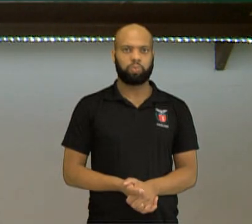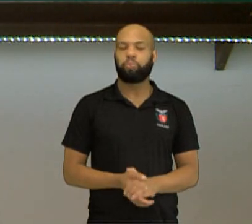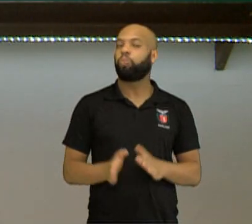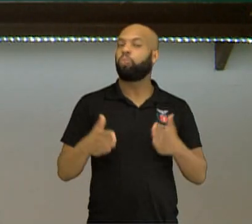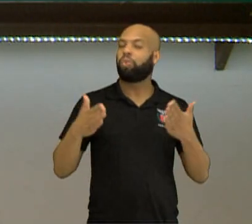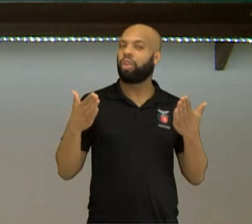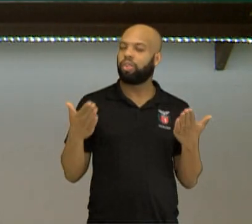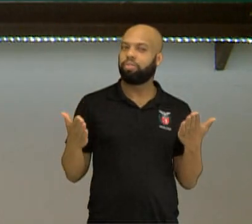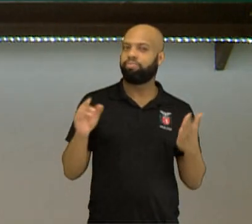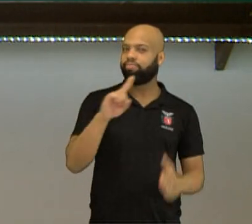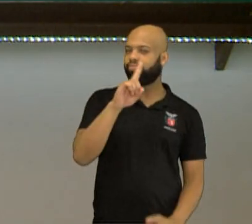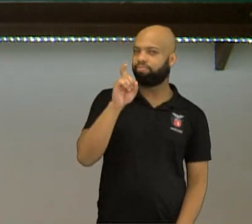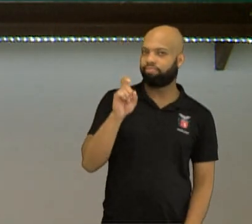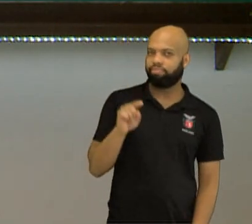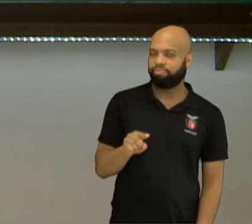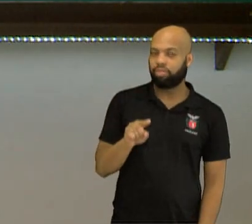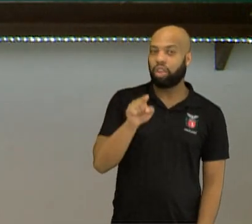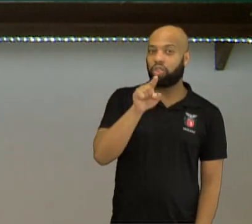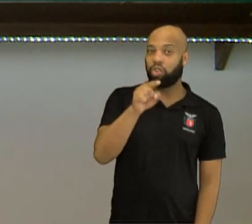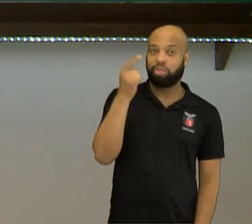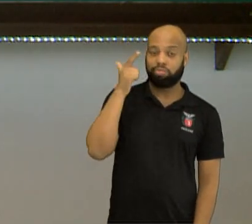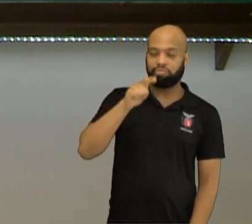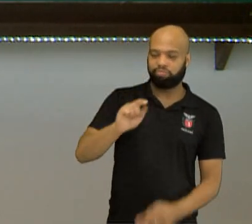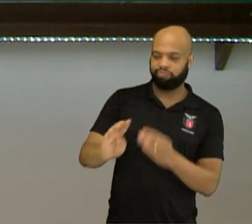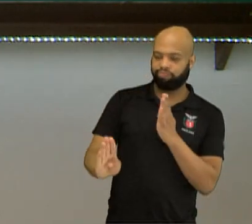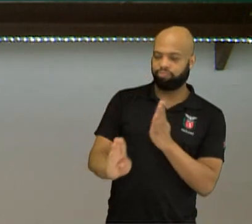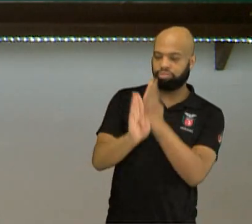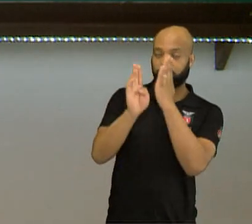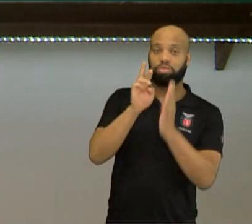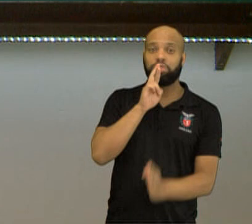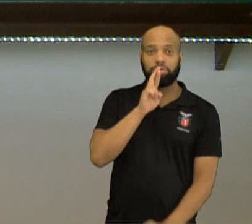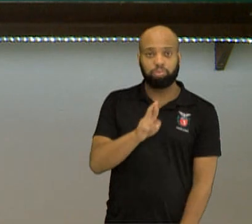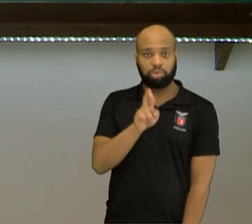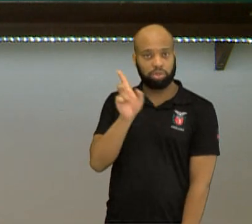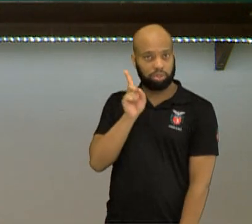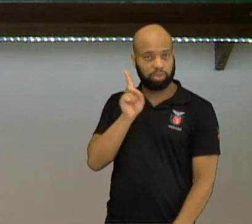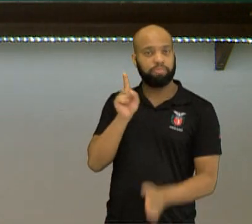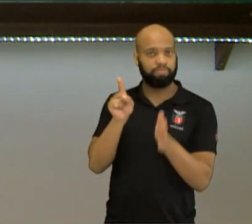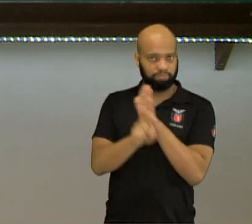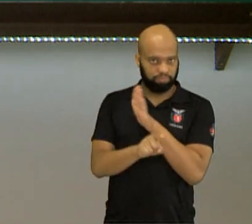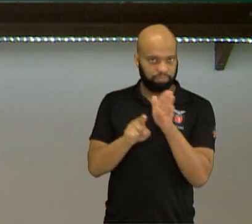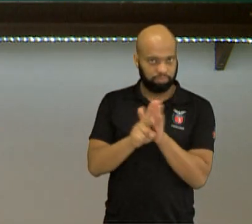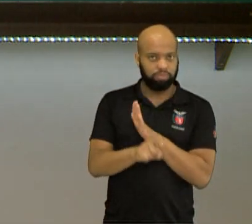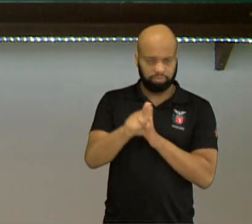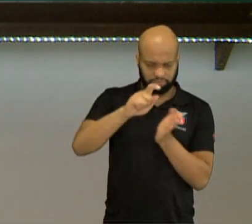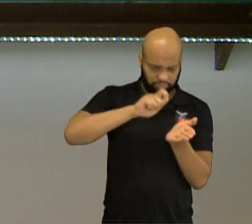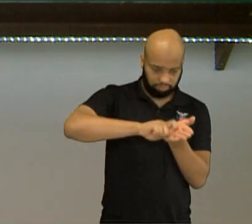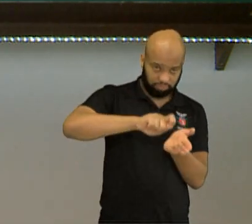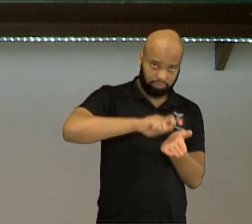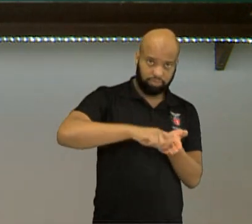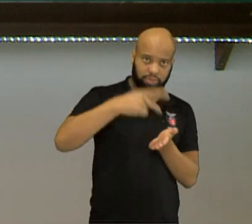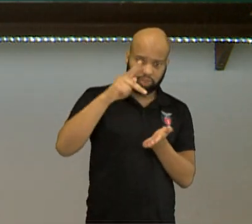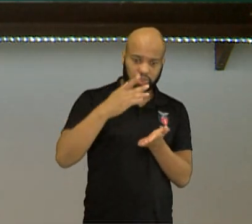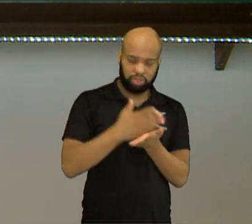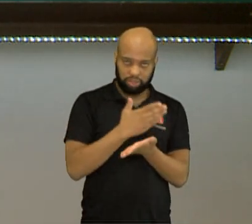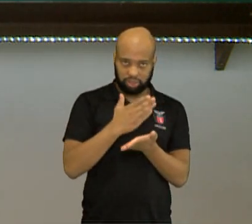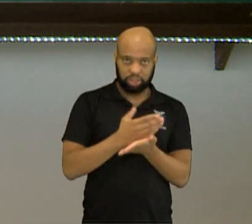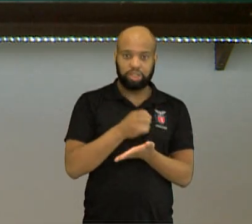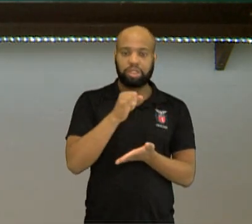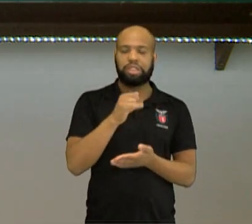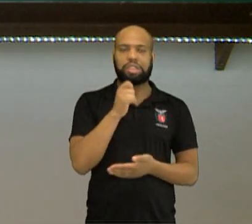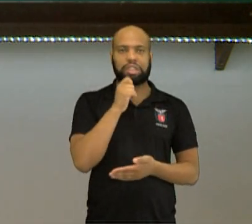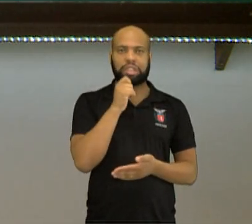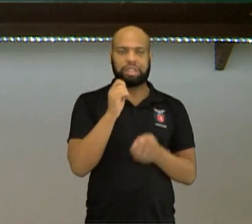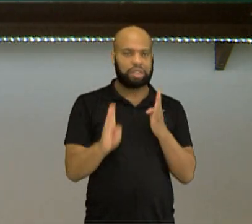E aí, será que você descobriu a resposta para essa questão? Você anotou? Se você não